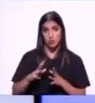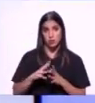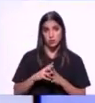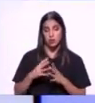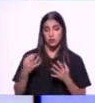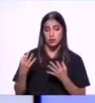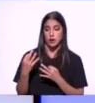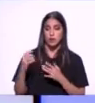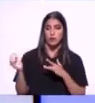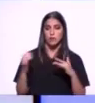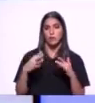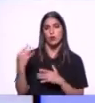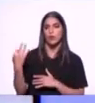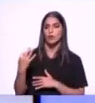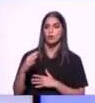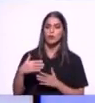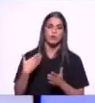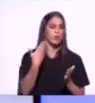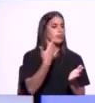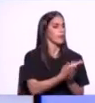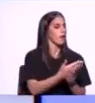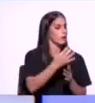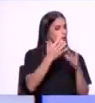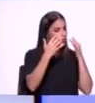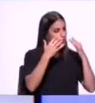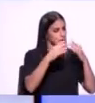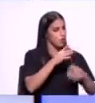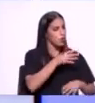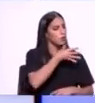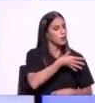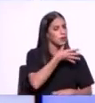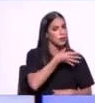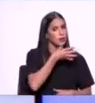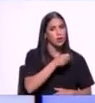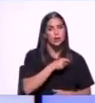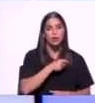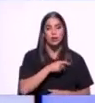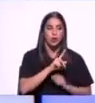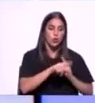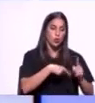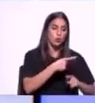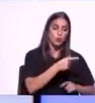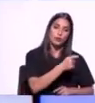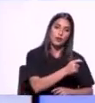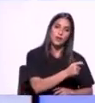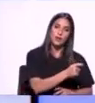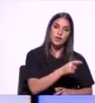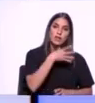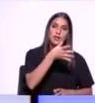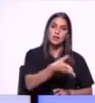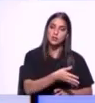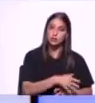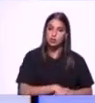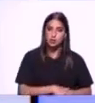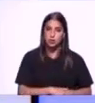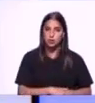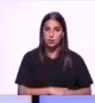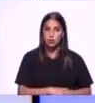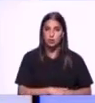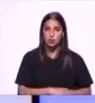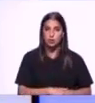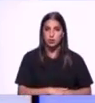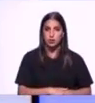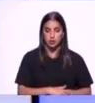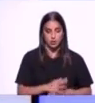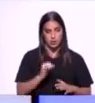e passasse informação a essas pessoas, que não o fazemos. E depois mantêm um sem número de pessoas. Olha, a